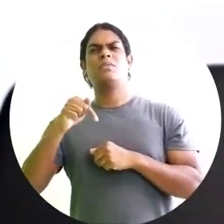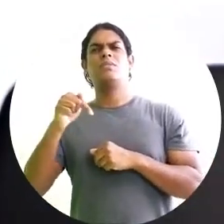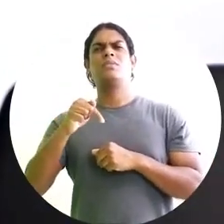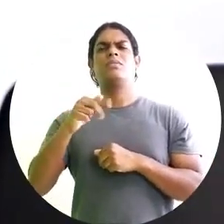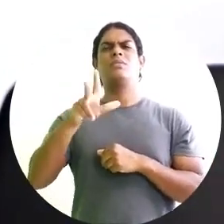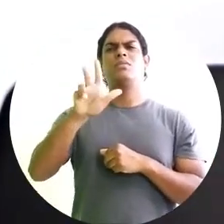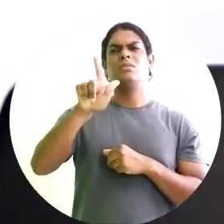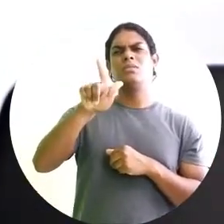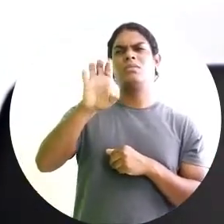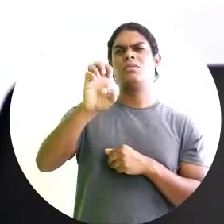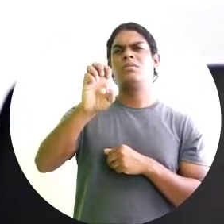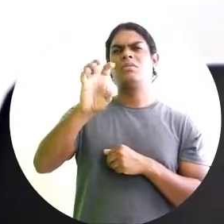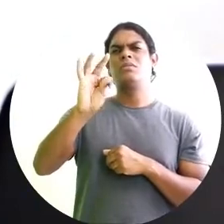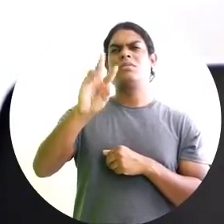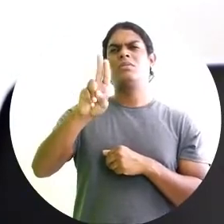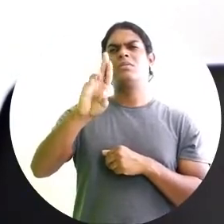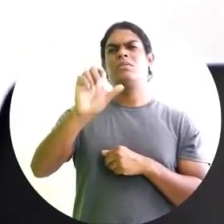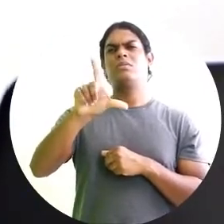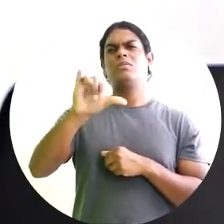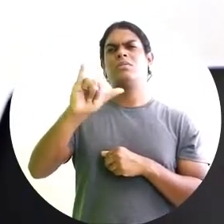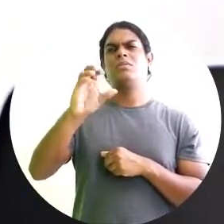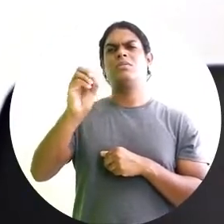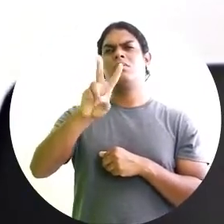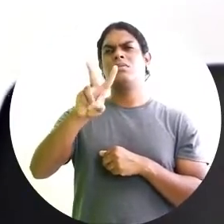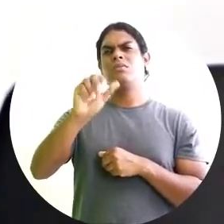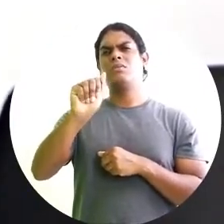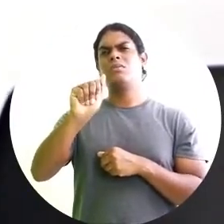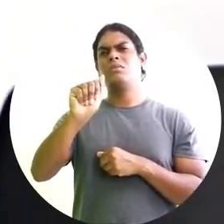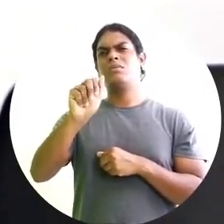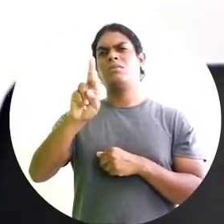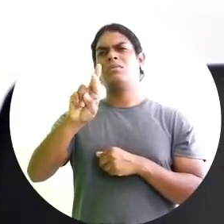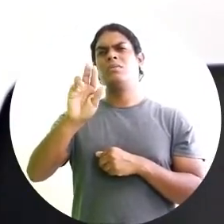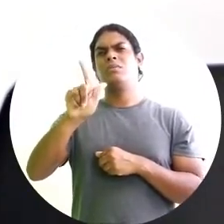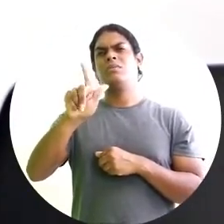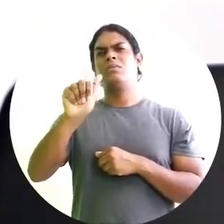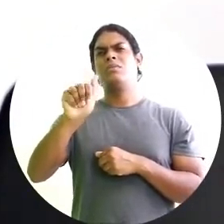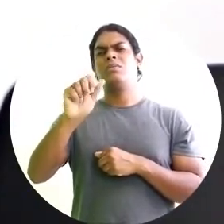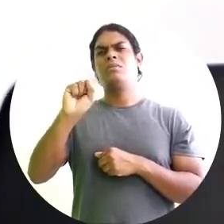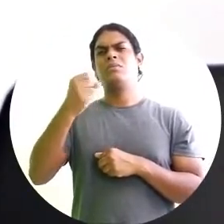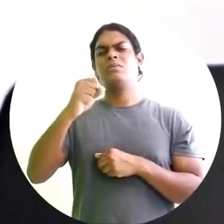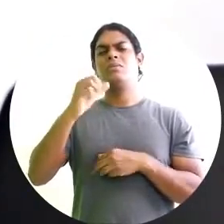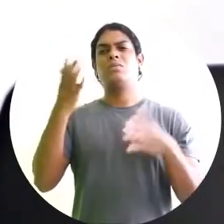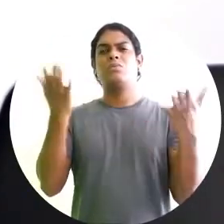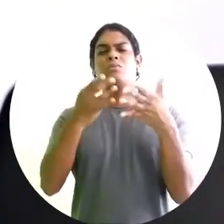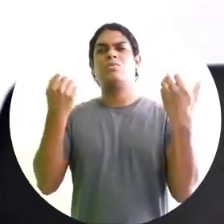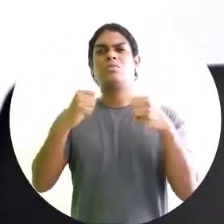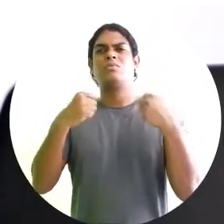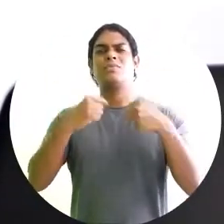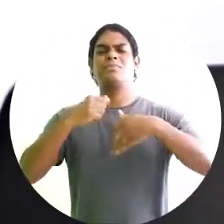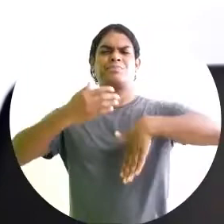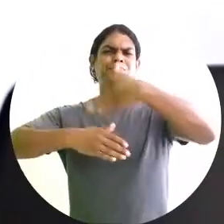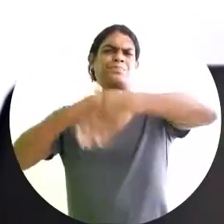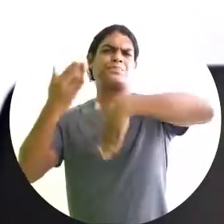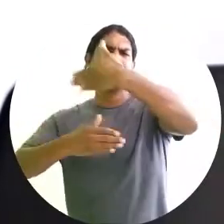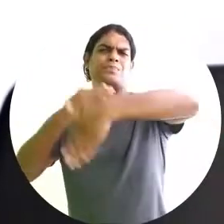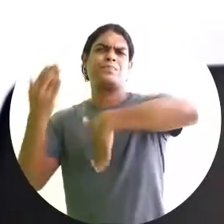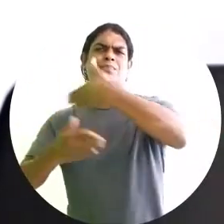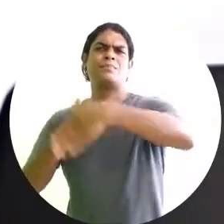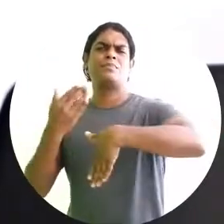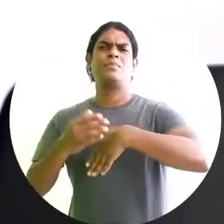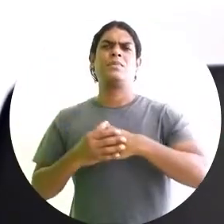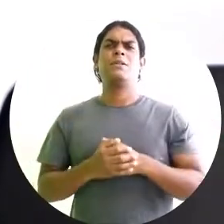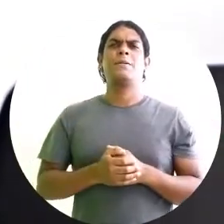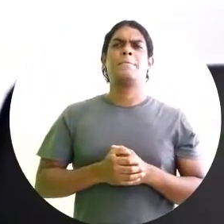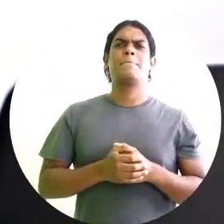Getúlio Vargas e hoje ela tem realmente causado alguns problemas porque ela precisa de uma modernização para compatibilizar e